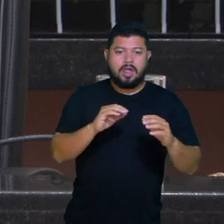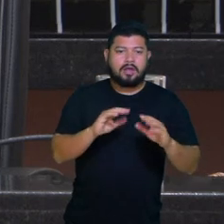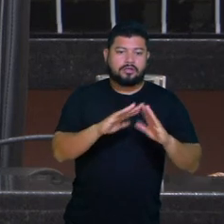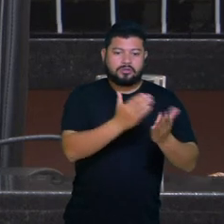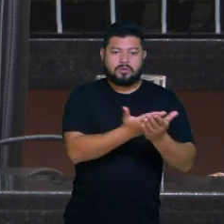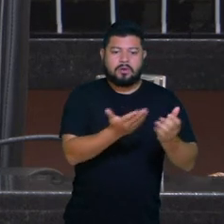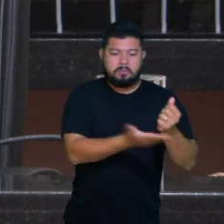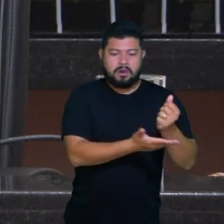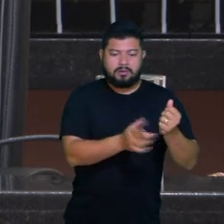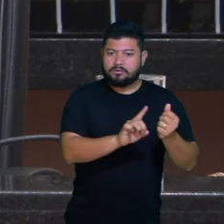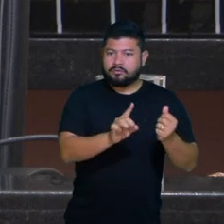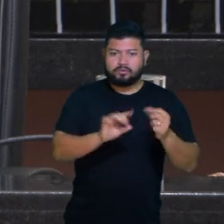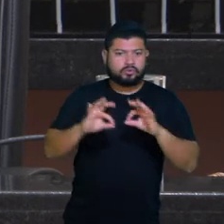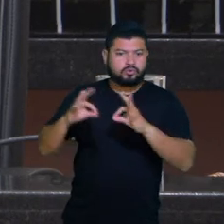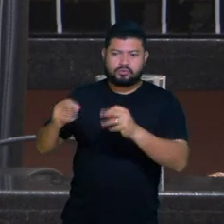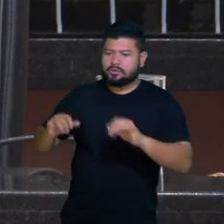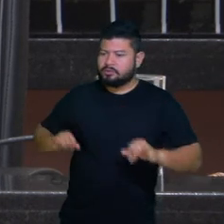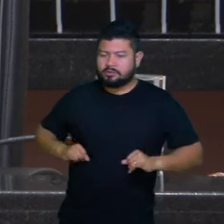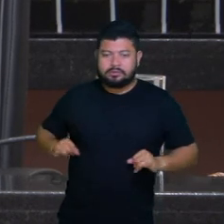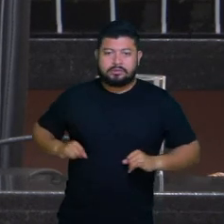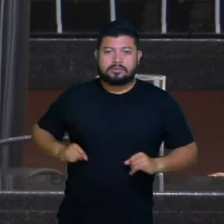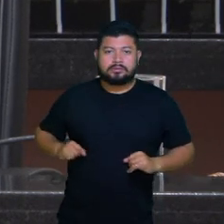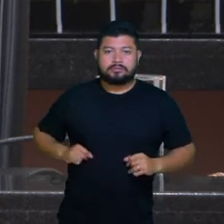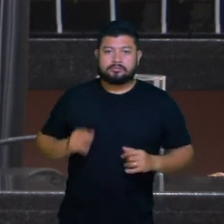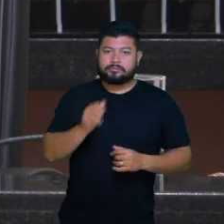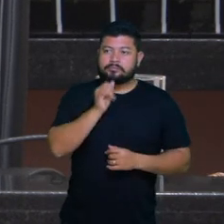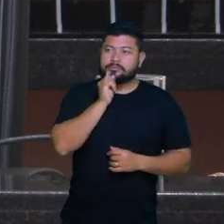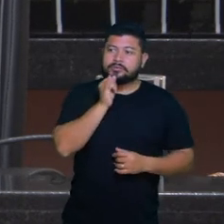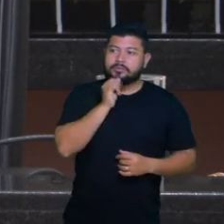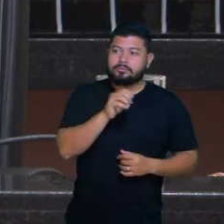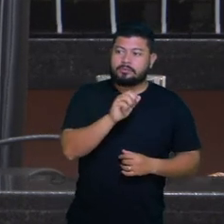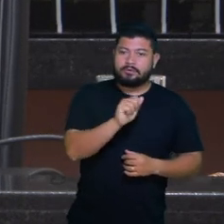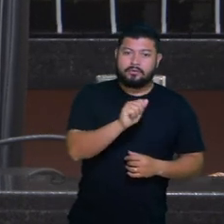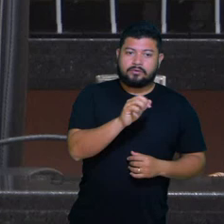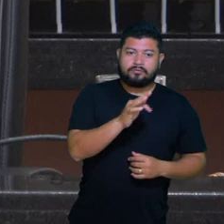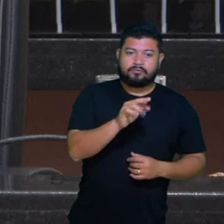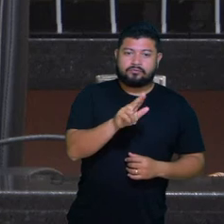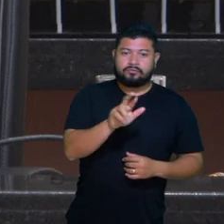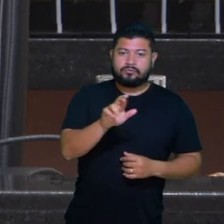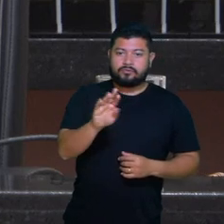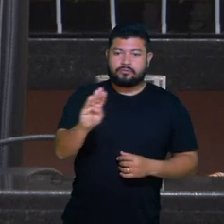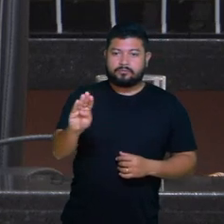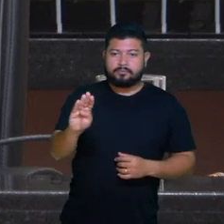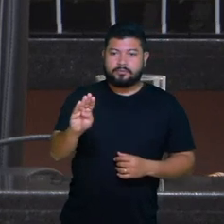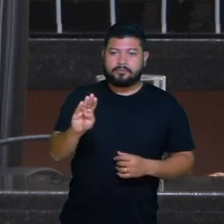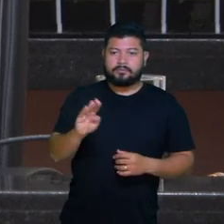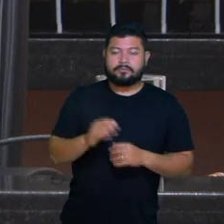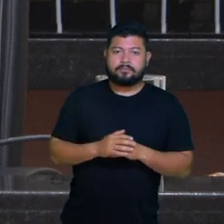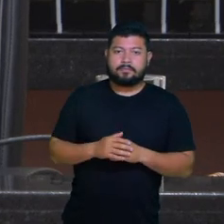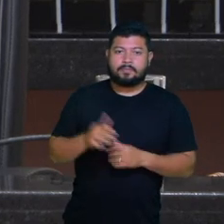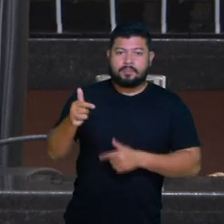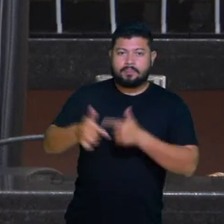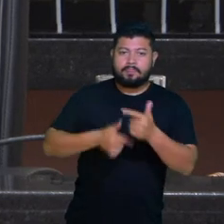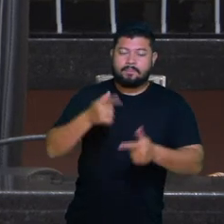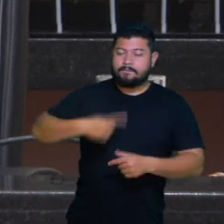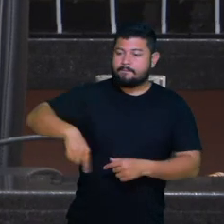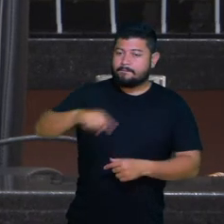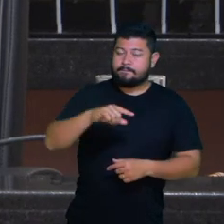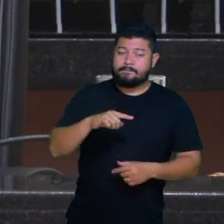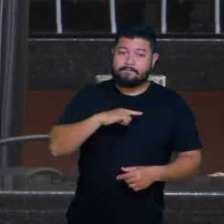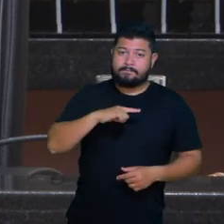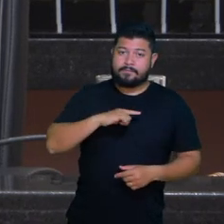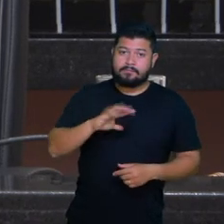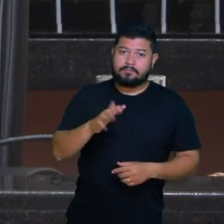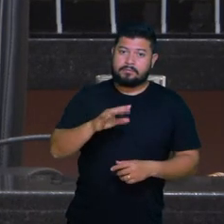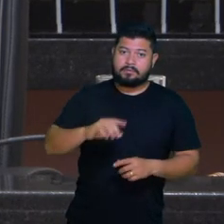eh especificamente falando da Furb eh onde trabalho Nós também nós nós levamos mais de 1 ano